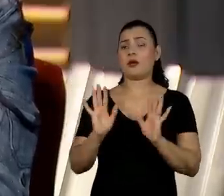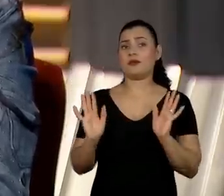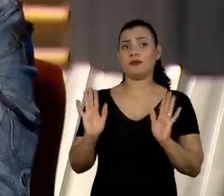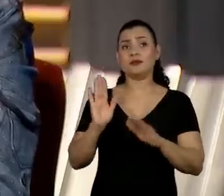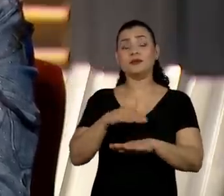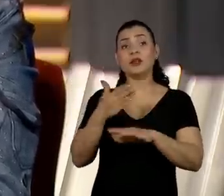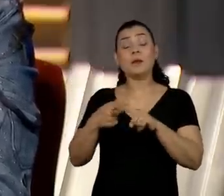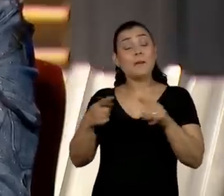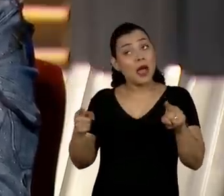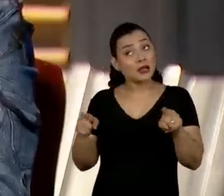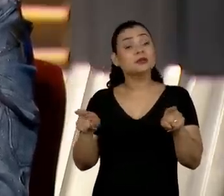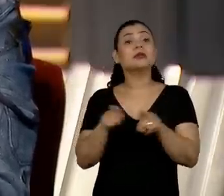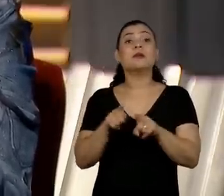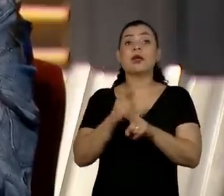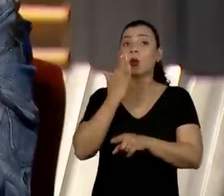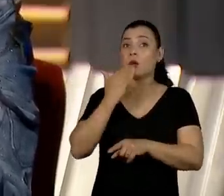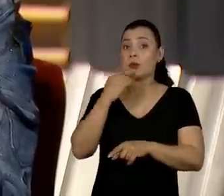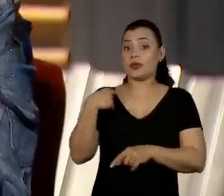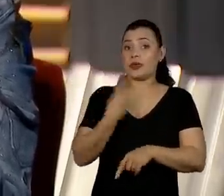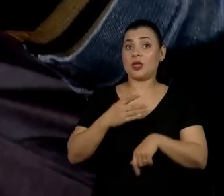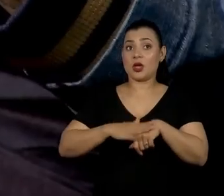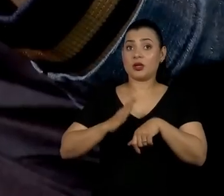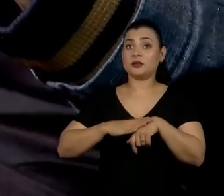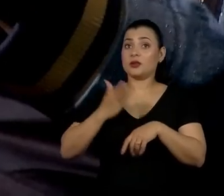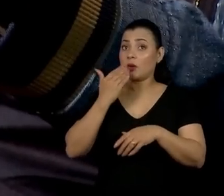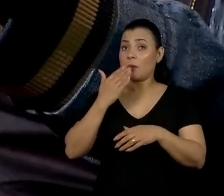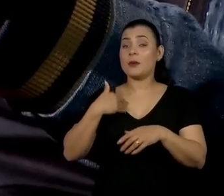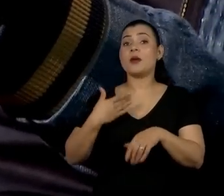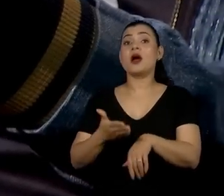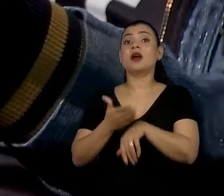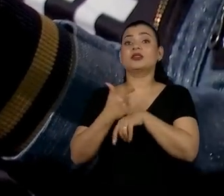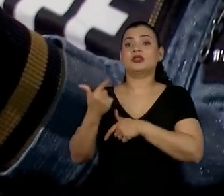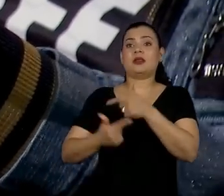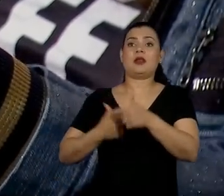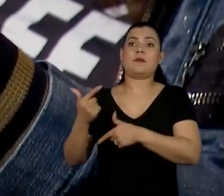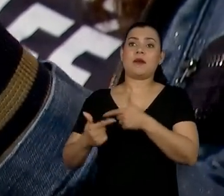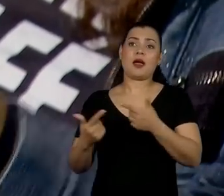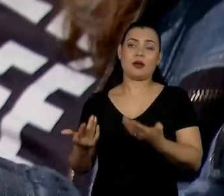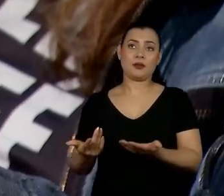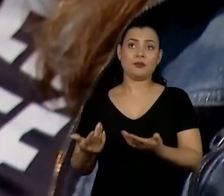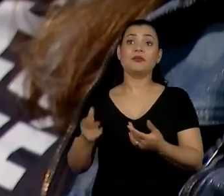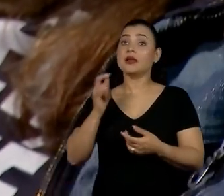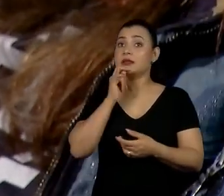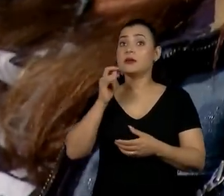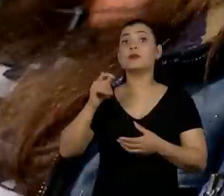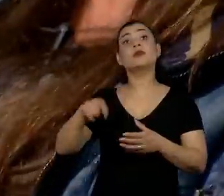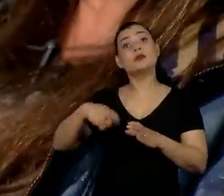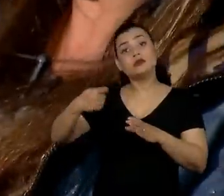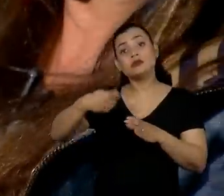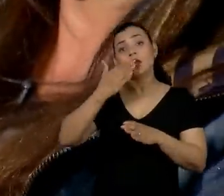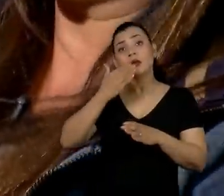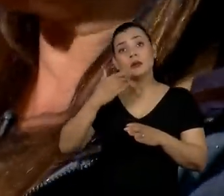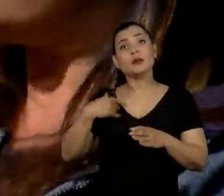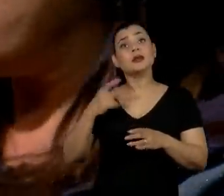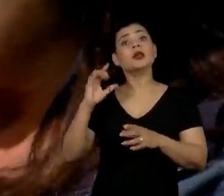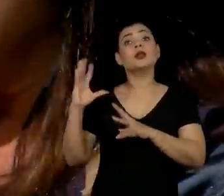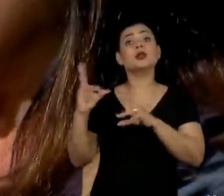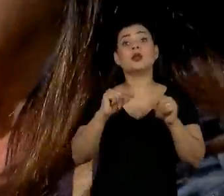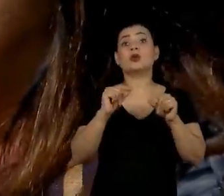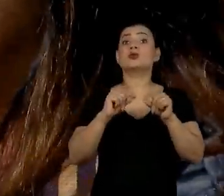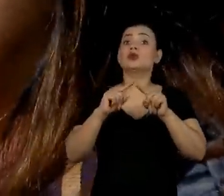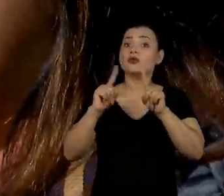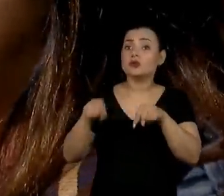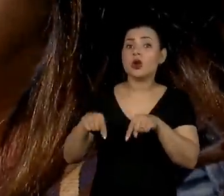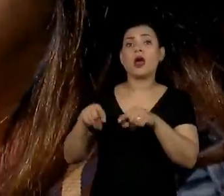mas também é a comida que nós comemos antes do trabalho então é o nosso trato do Dia de Todos os